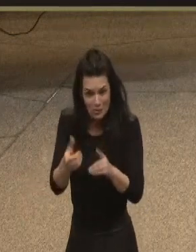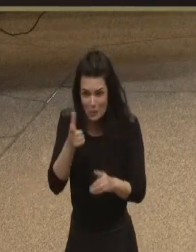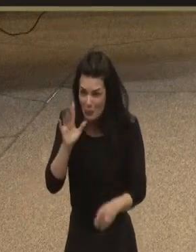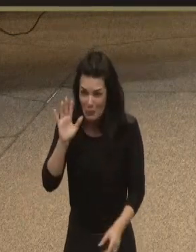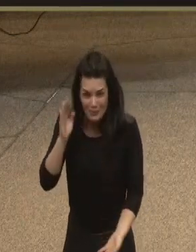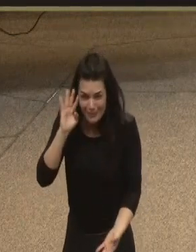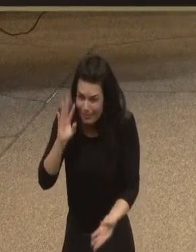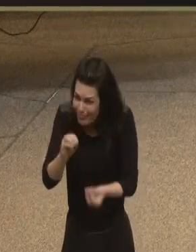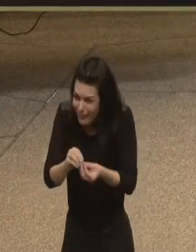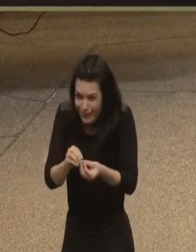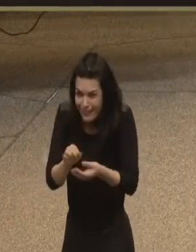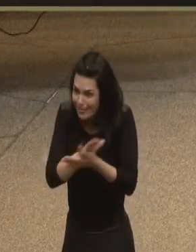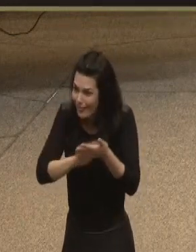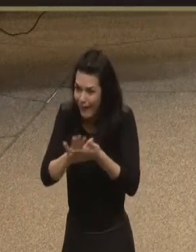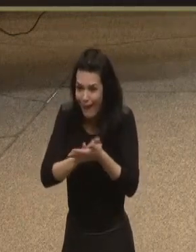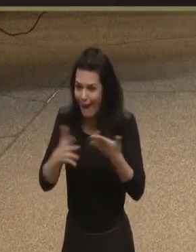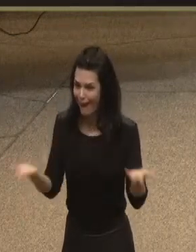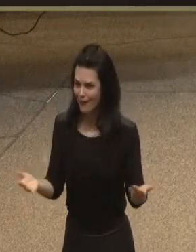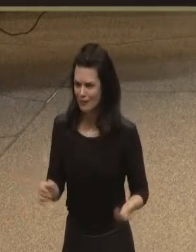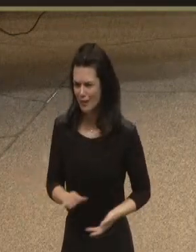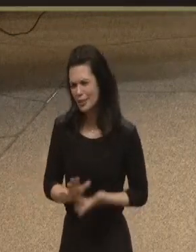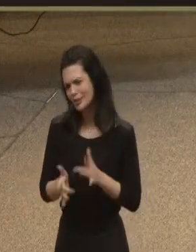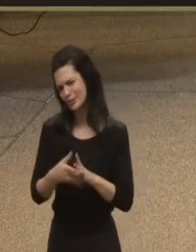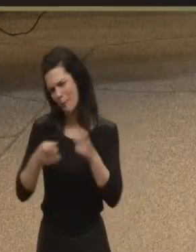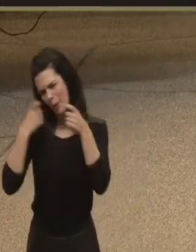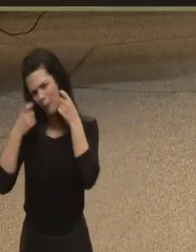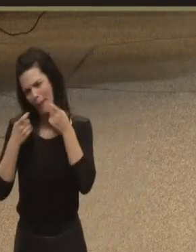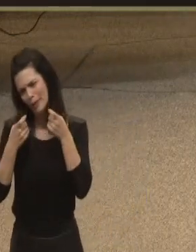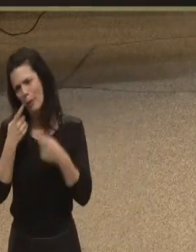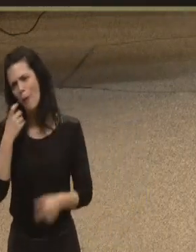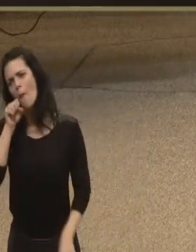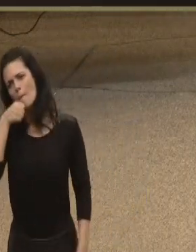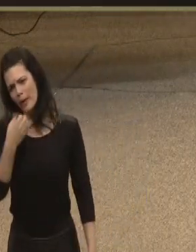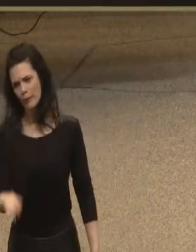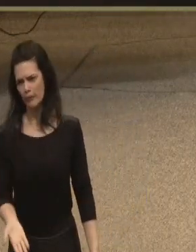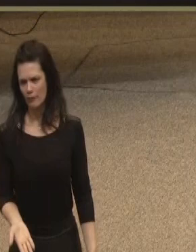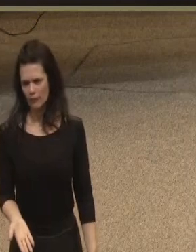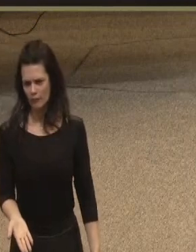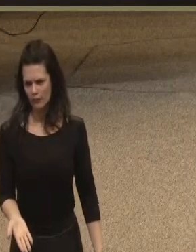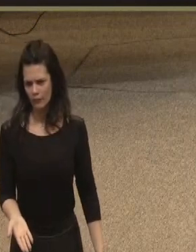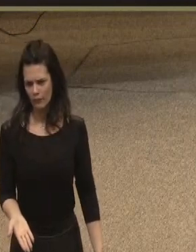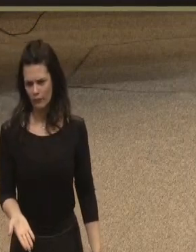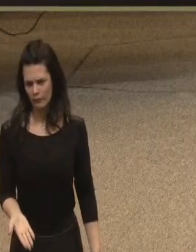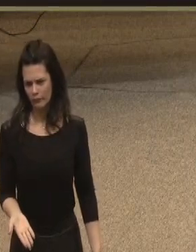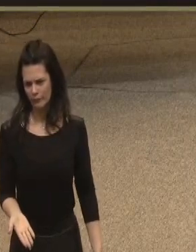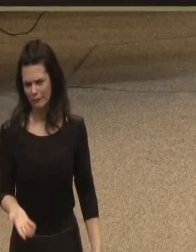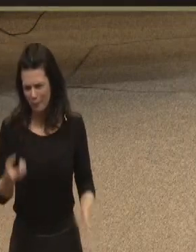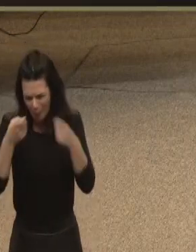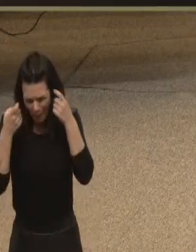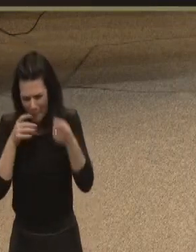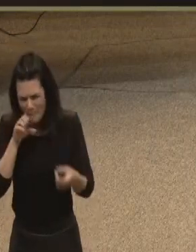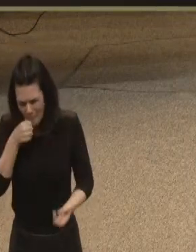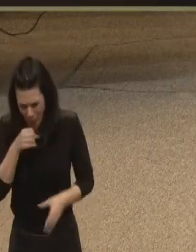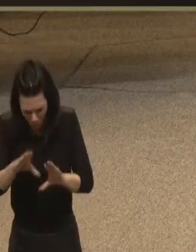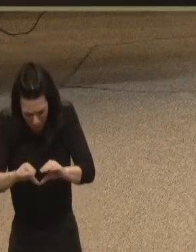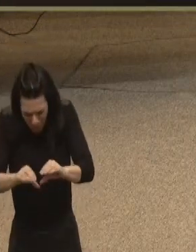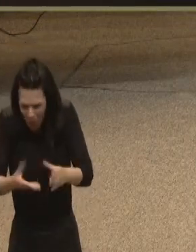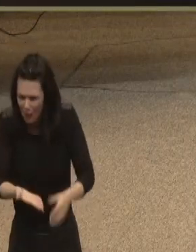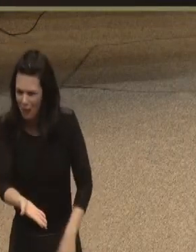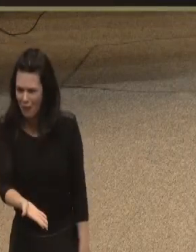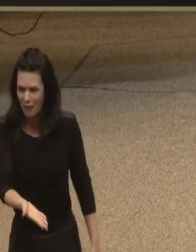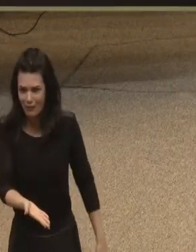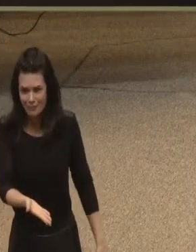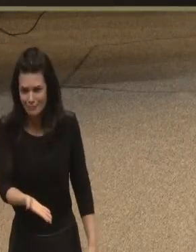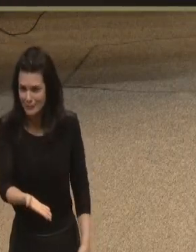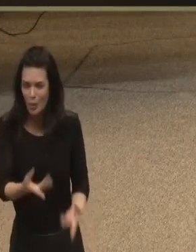Jesus lá estaria preocupado com falta de pão. Não reconheceram quem Jesus realmente era naquele momento. Não